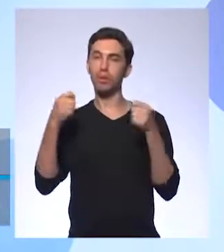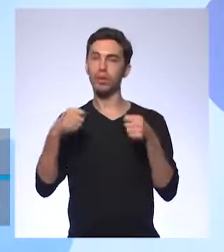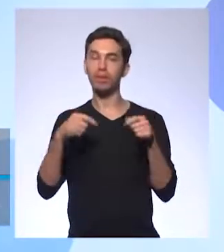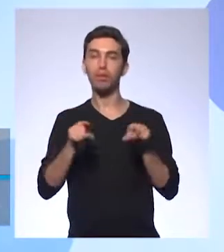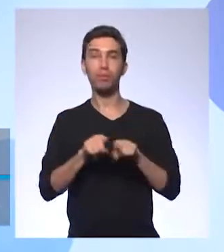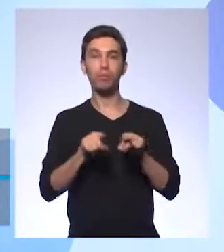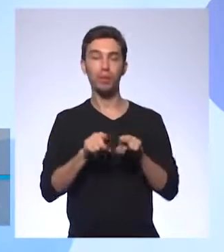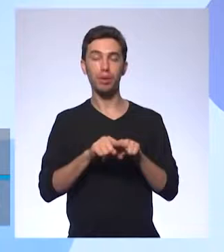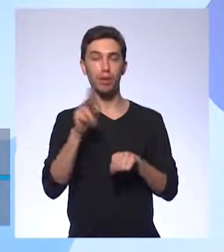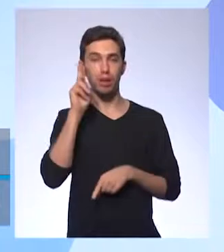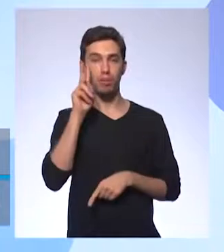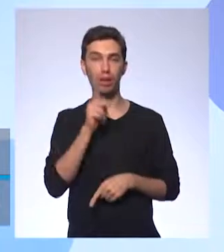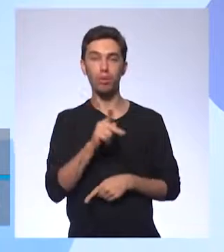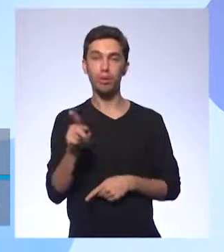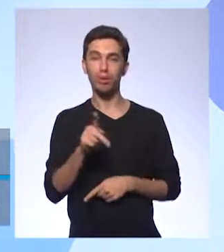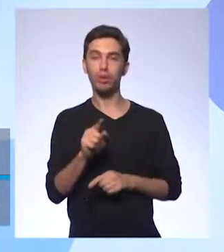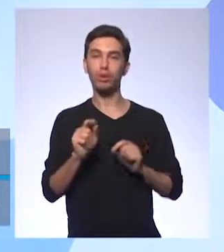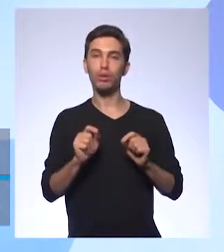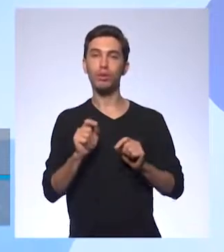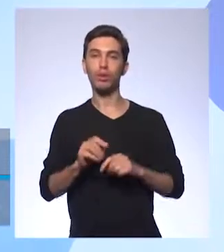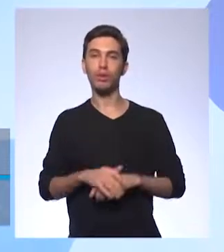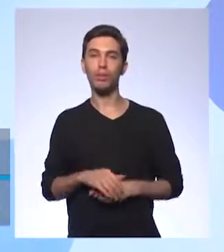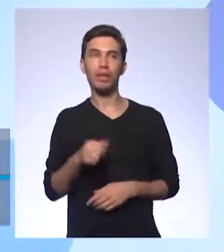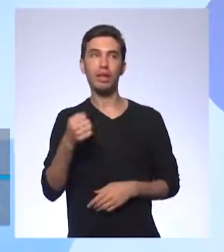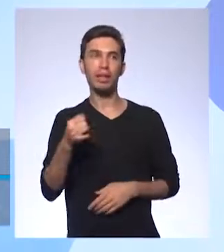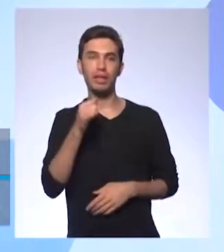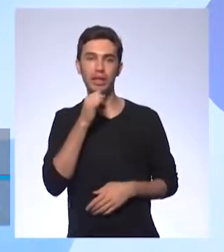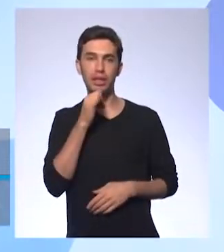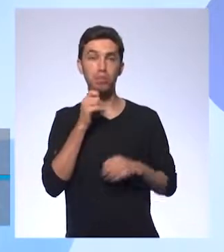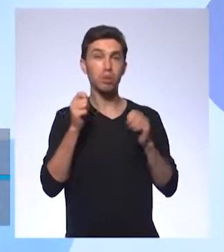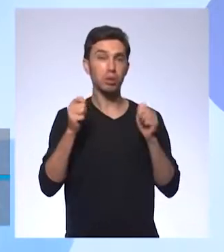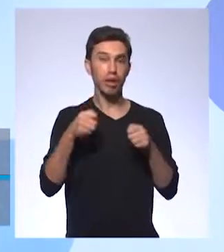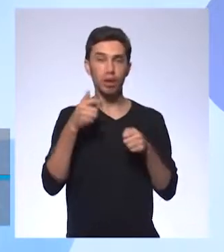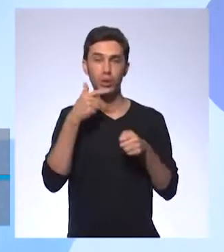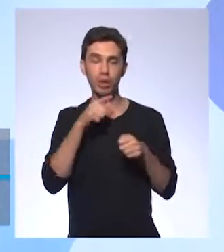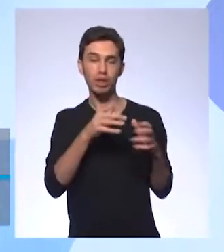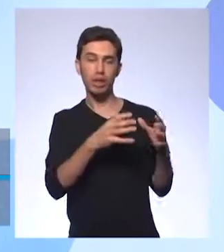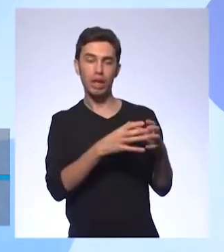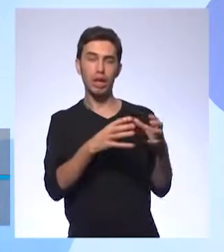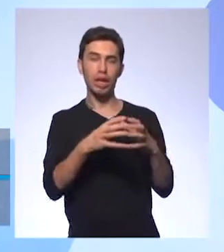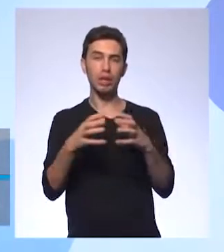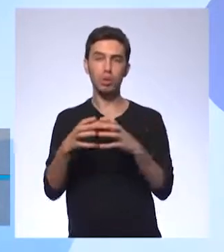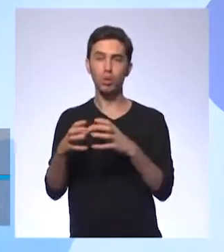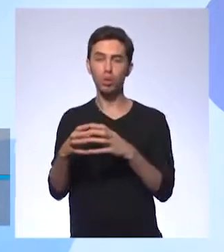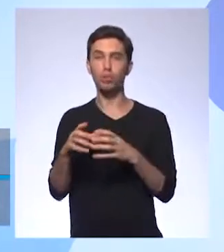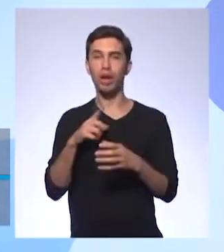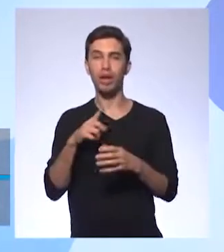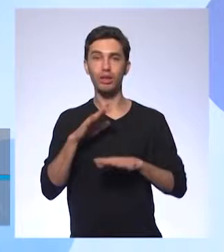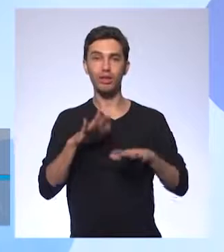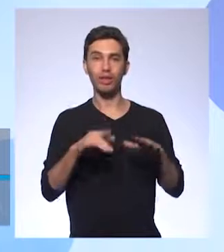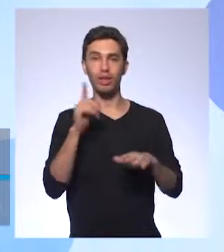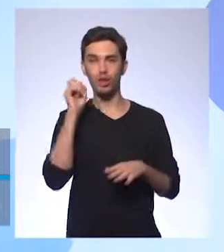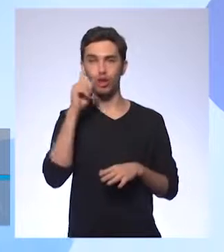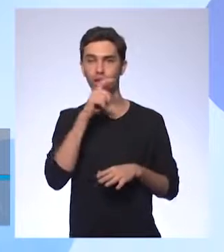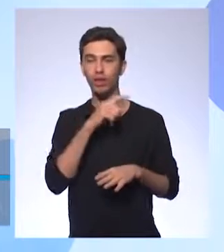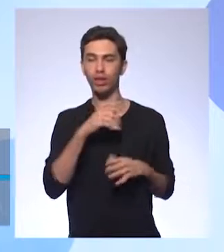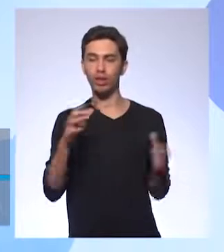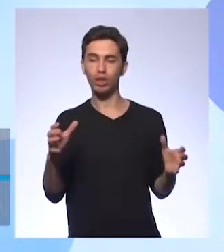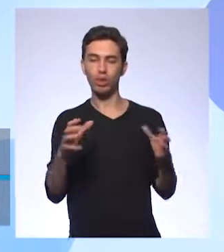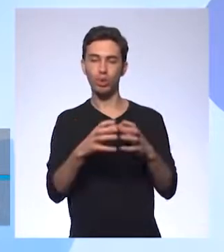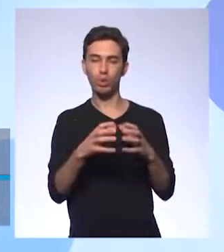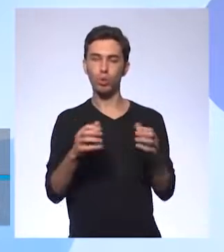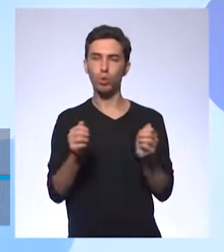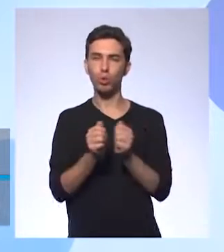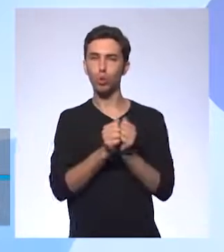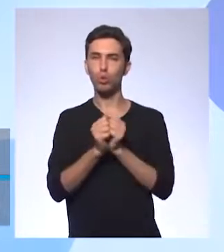lembretezinho para o professor, que sempre que possível, se ele tiver aí com as turmas, às vezes é um pouco difícil de reunir as turmas e colocar